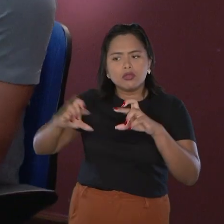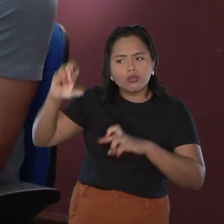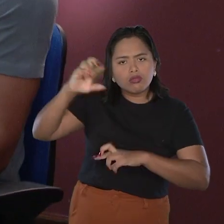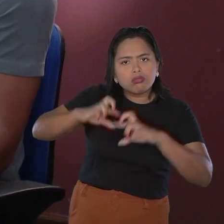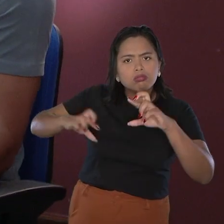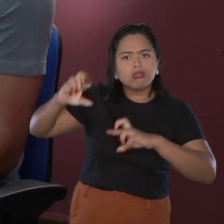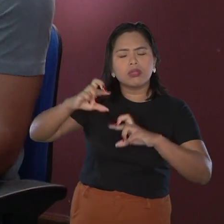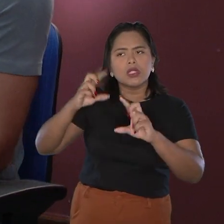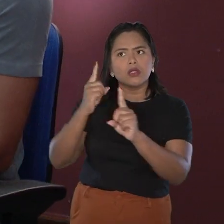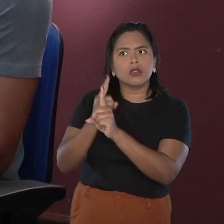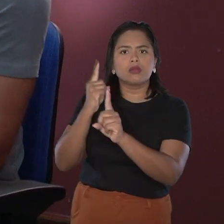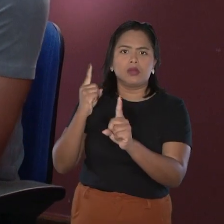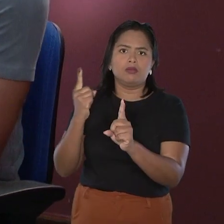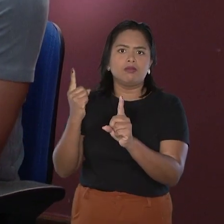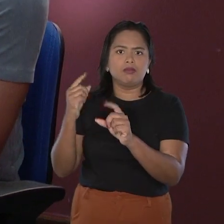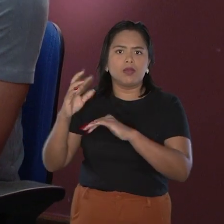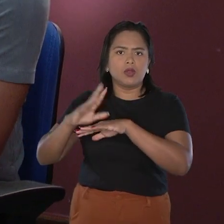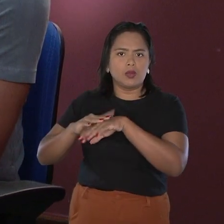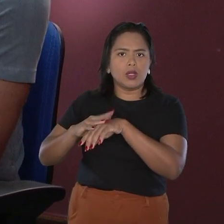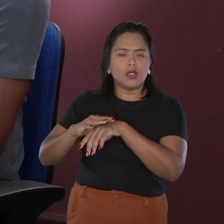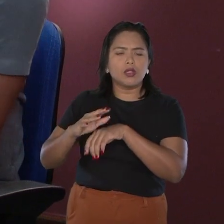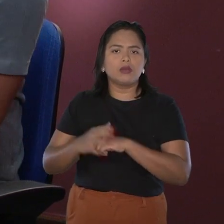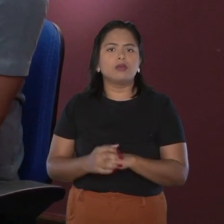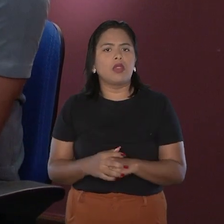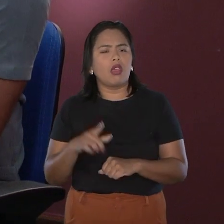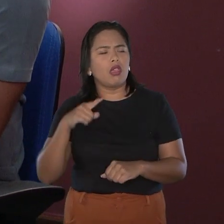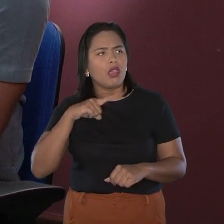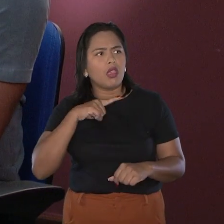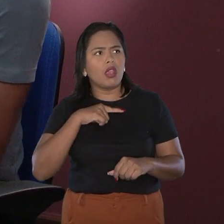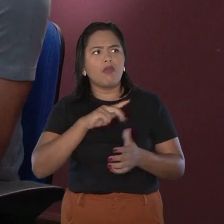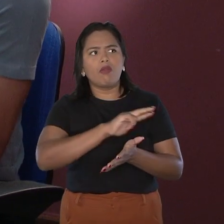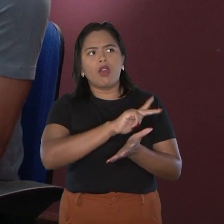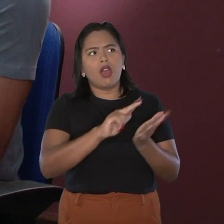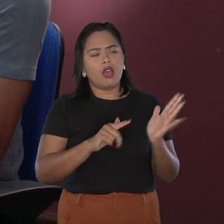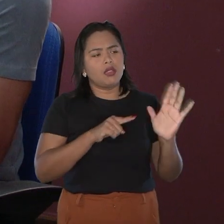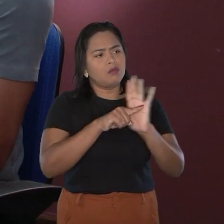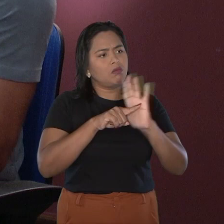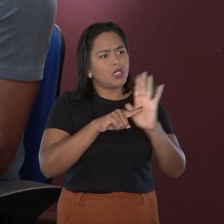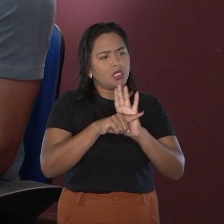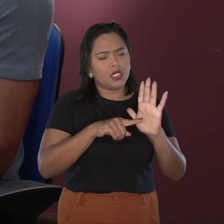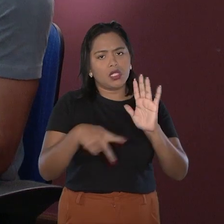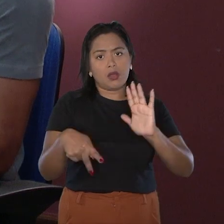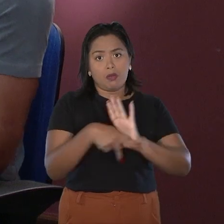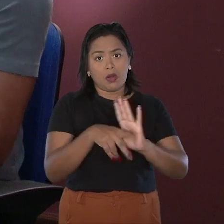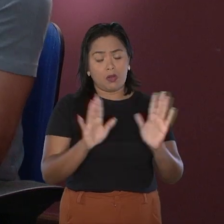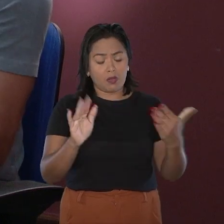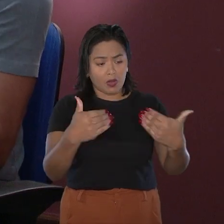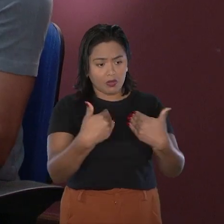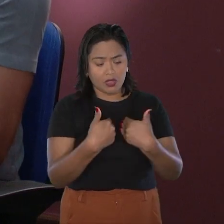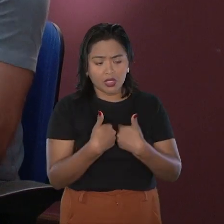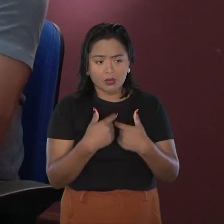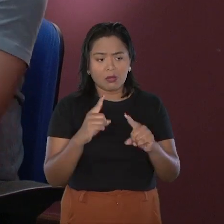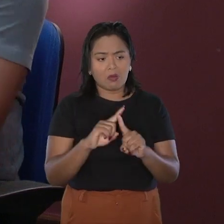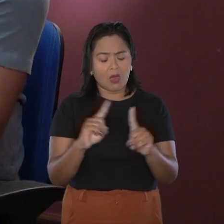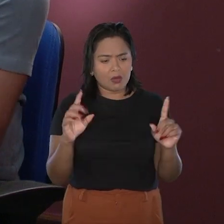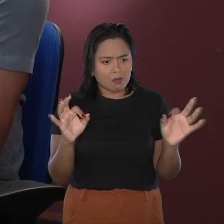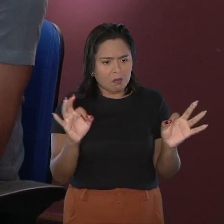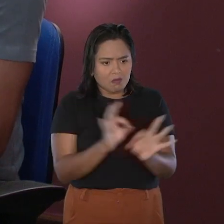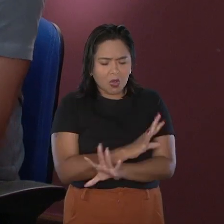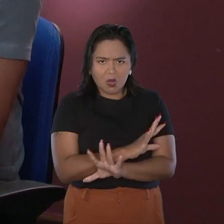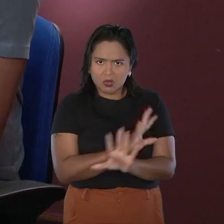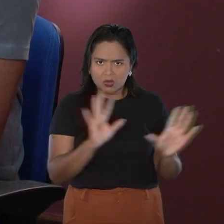muito se investiga da causa do autismo mas ainda não temos nada concreto um conhecimento